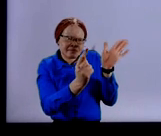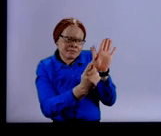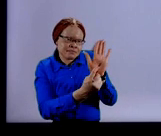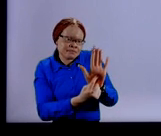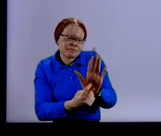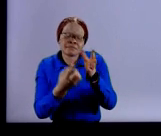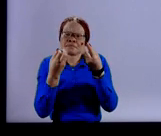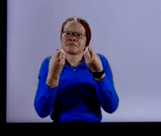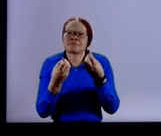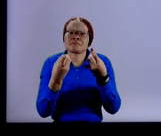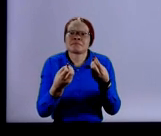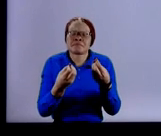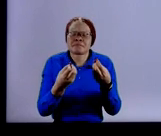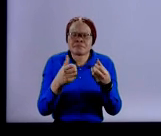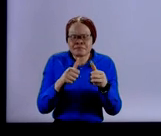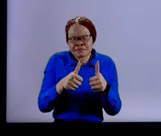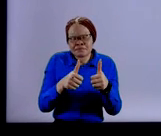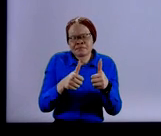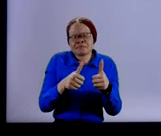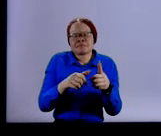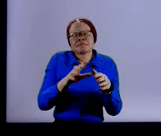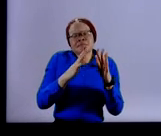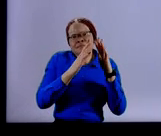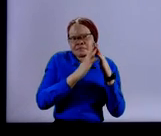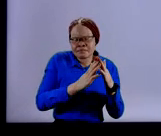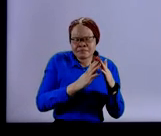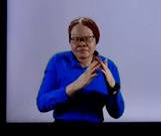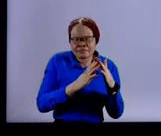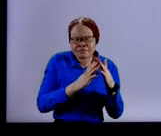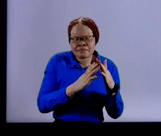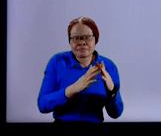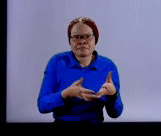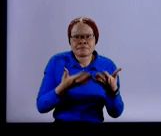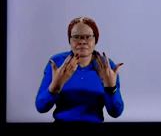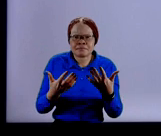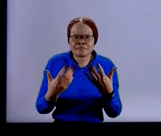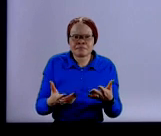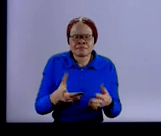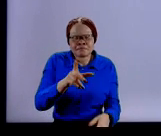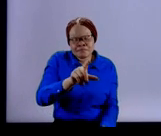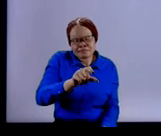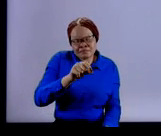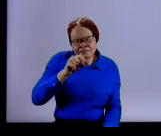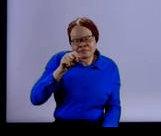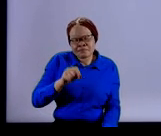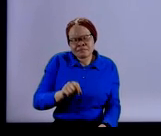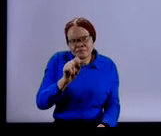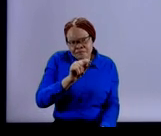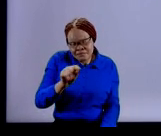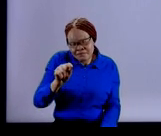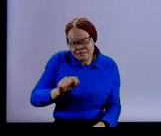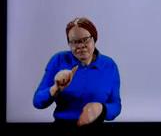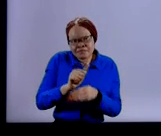imagem de como é a casa agora retira da frase abaixo